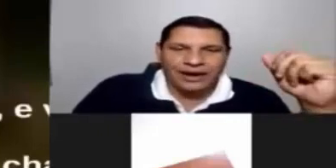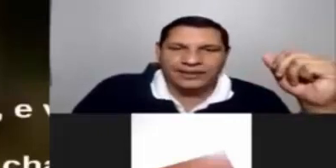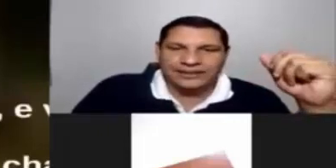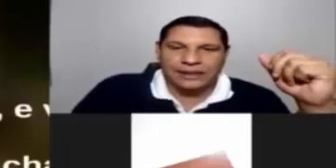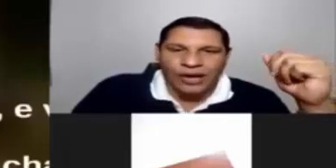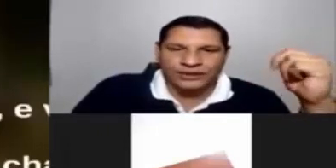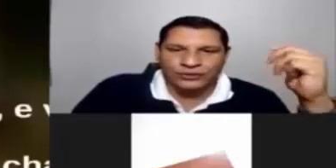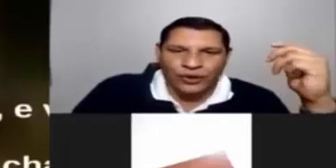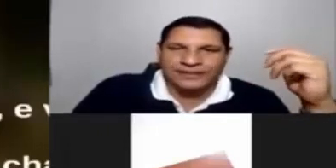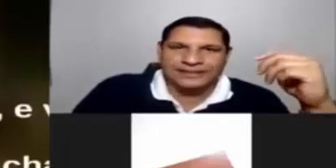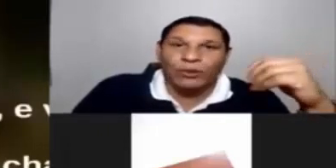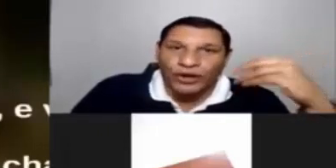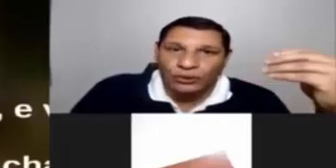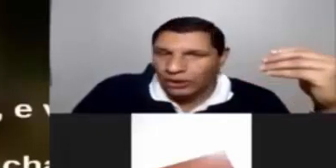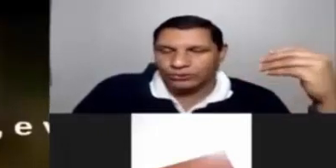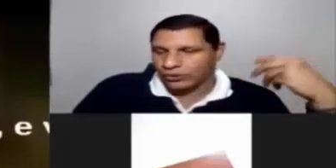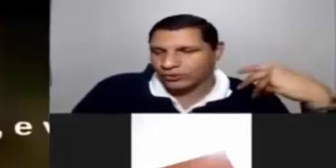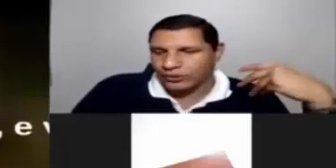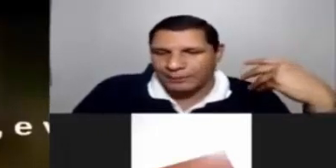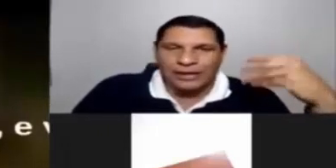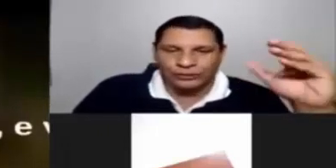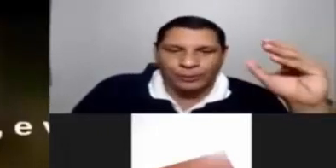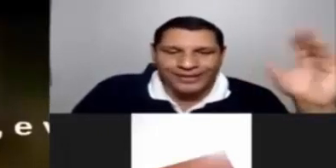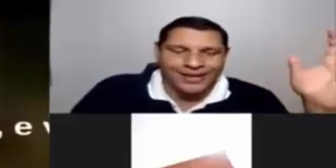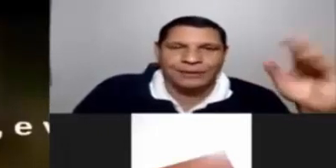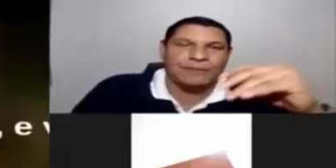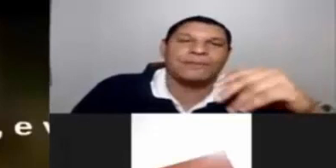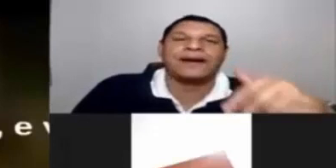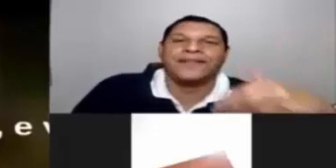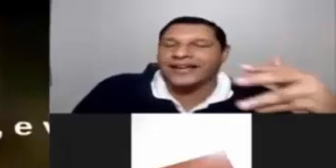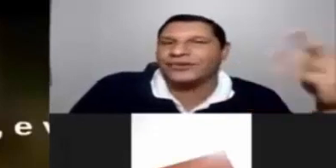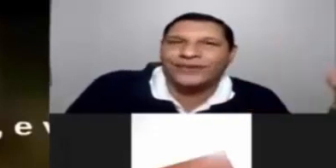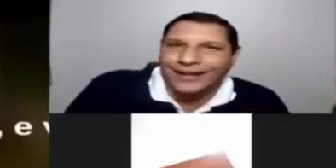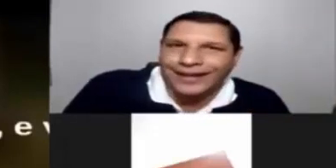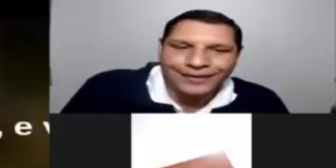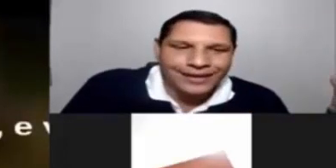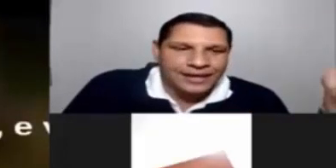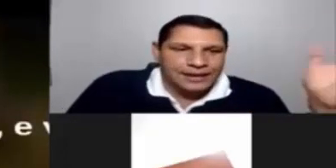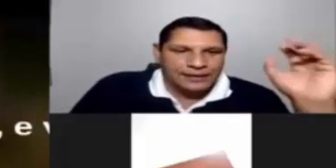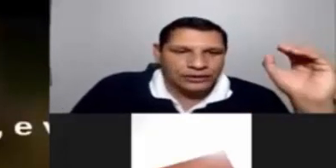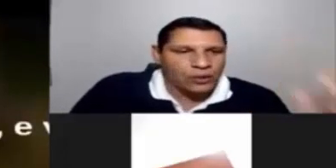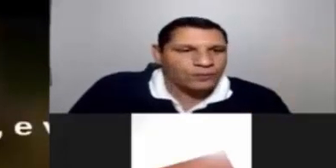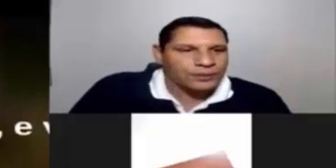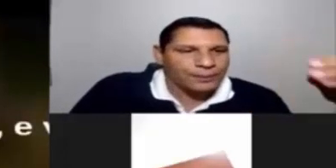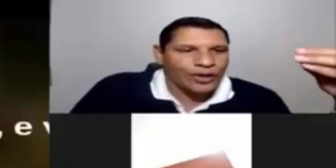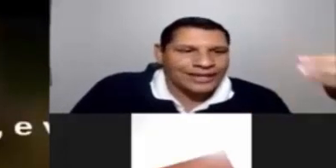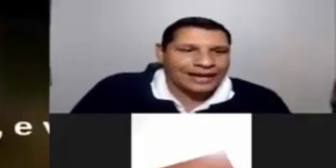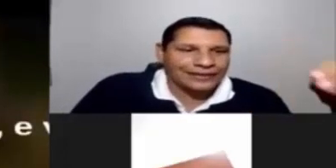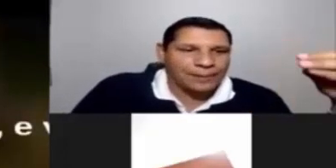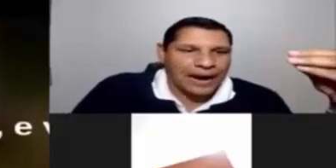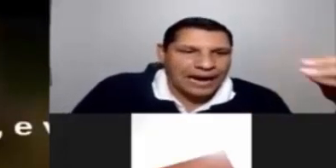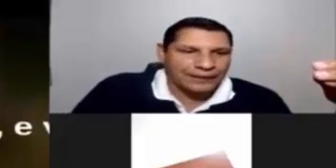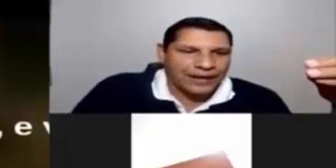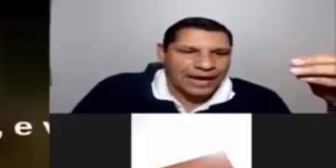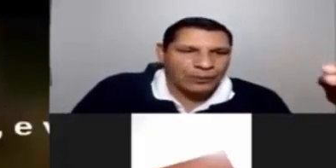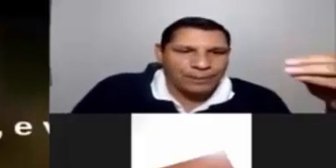Né? Você está morta de fome porque você morreu? Não. Eu estou brincando. uma maneira de falar. Então, molhar